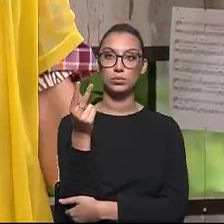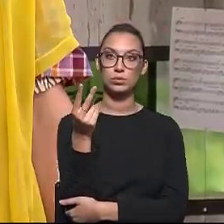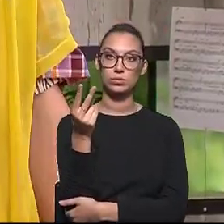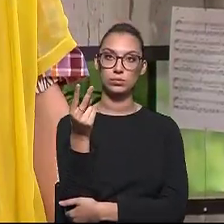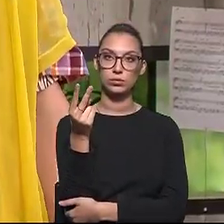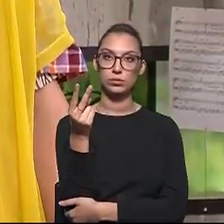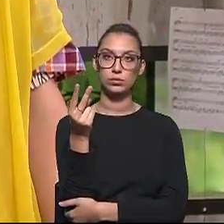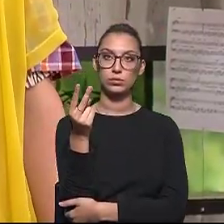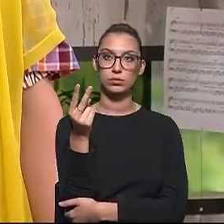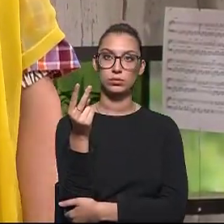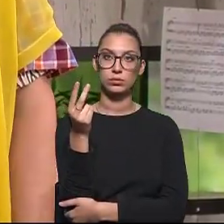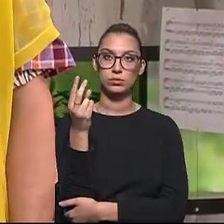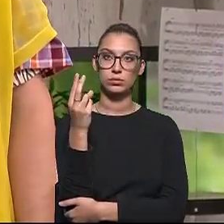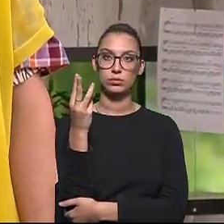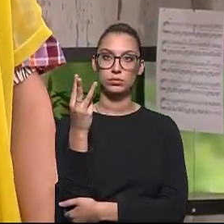1, 2...